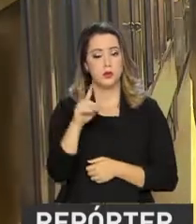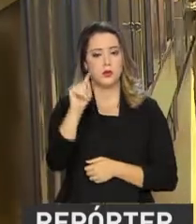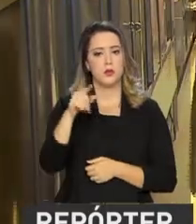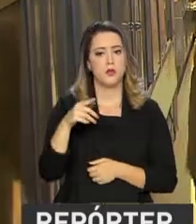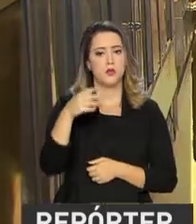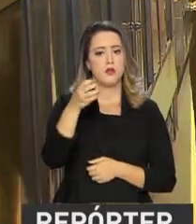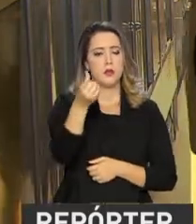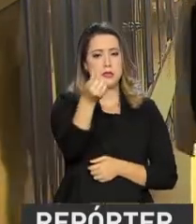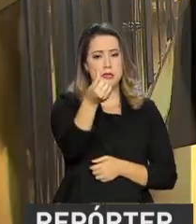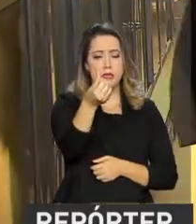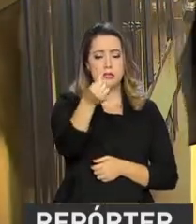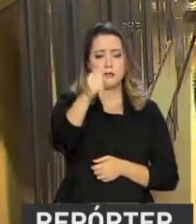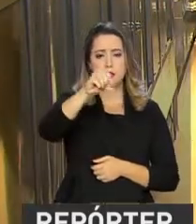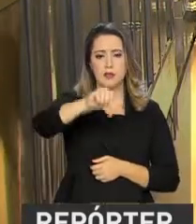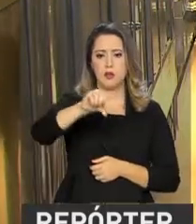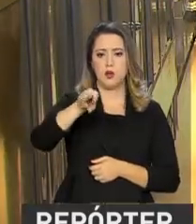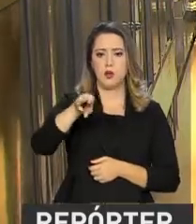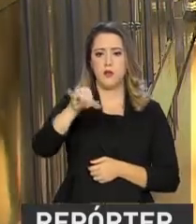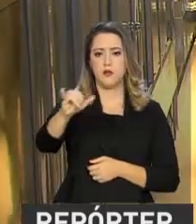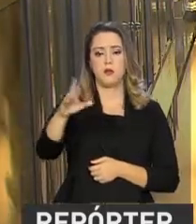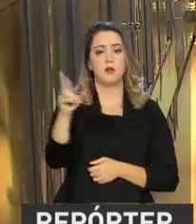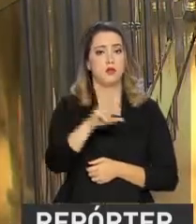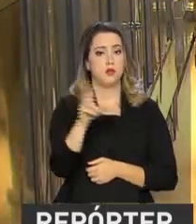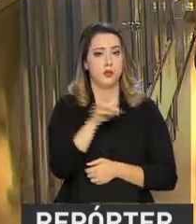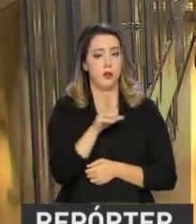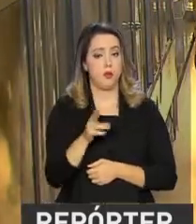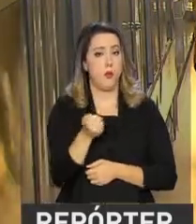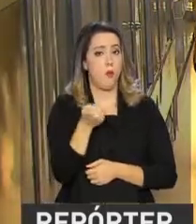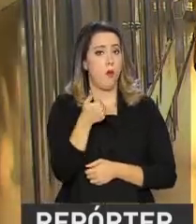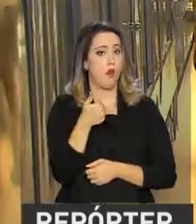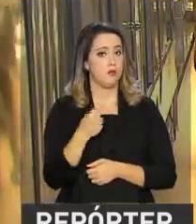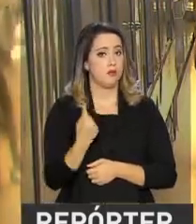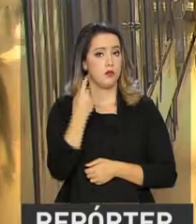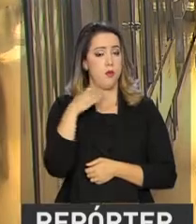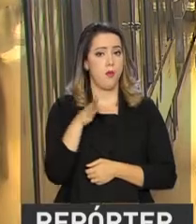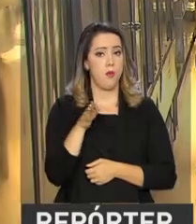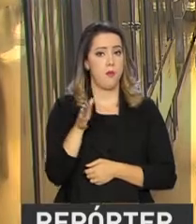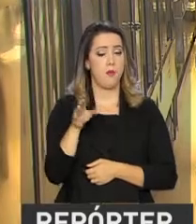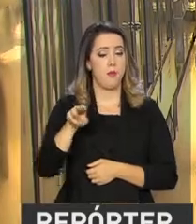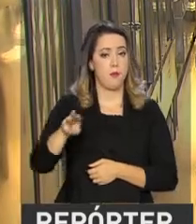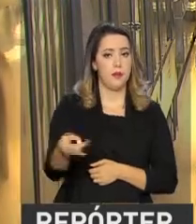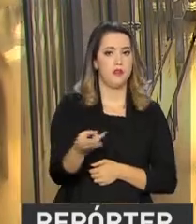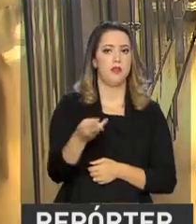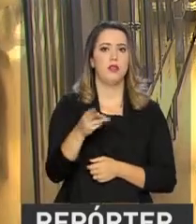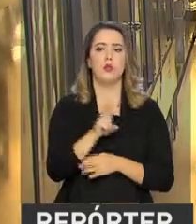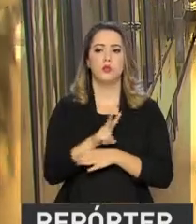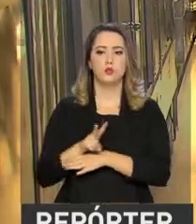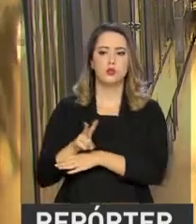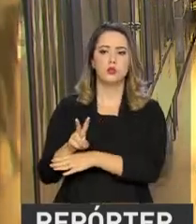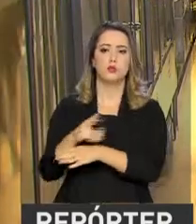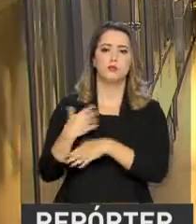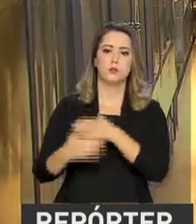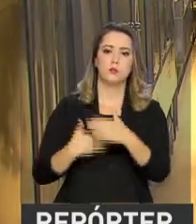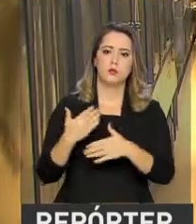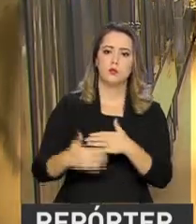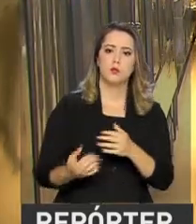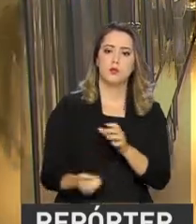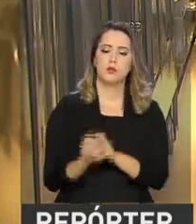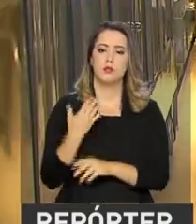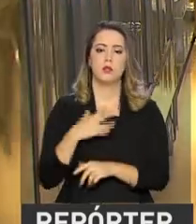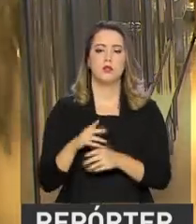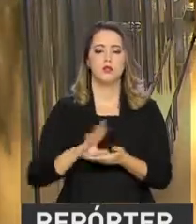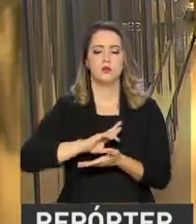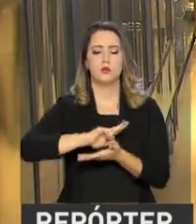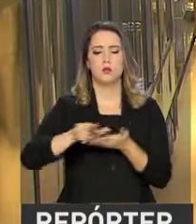69 bilhões de reais foram quase 1 milhão de operações que levaram à manutenção ou a geração